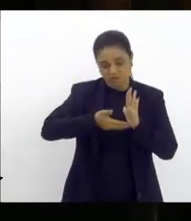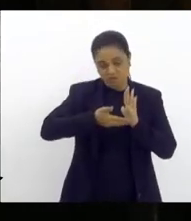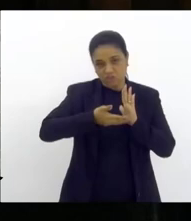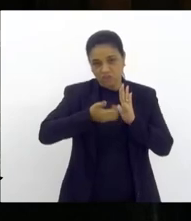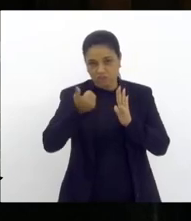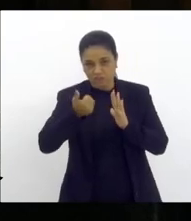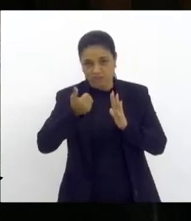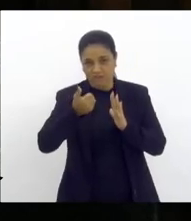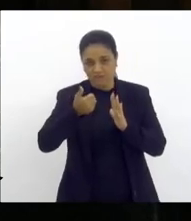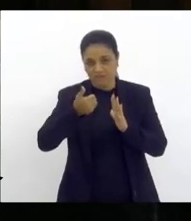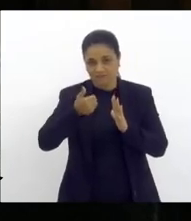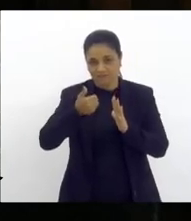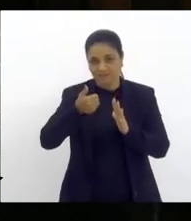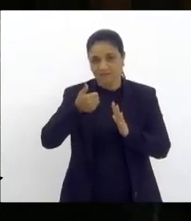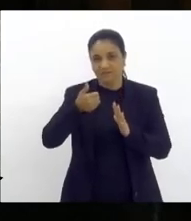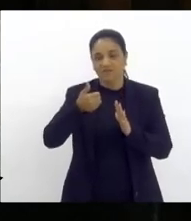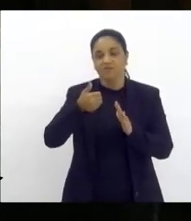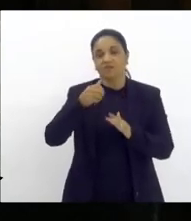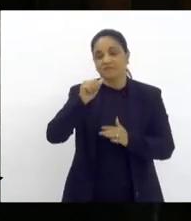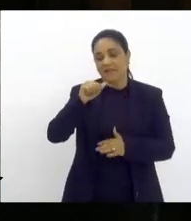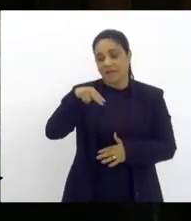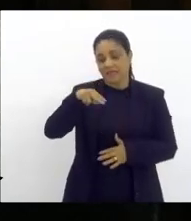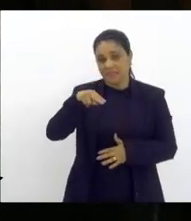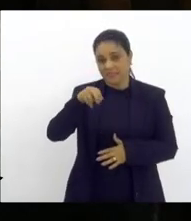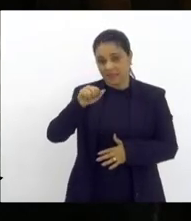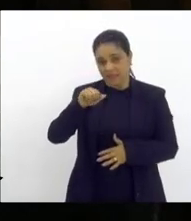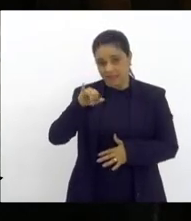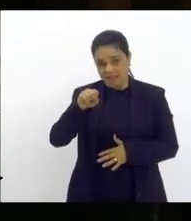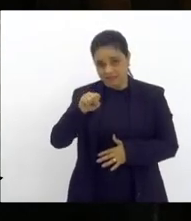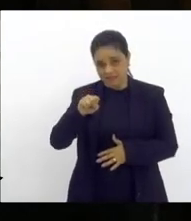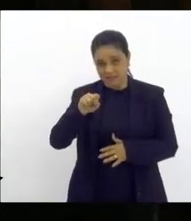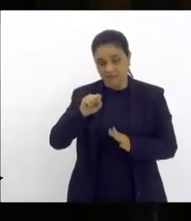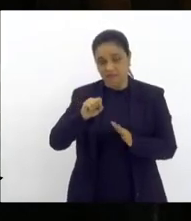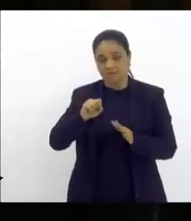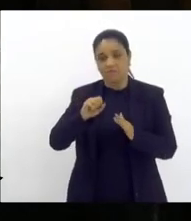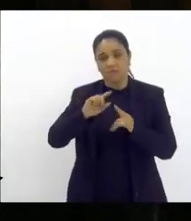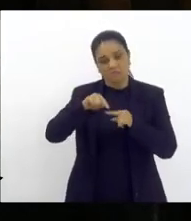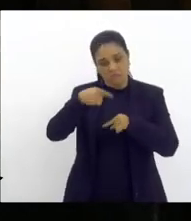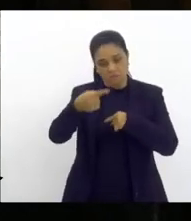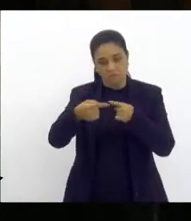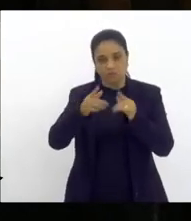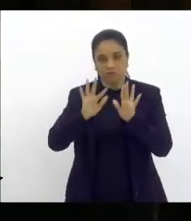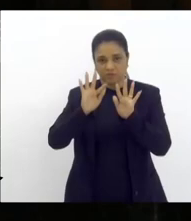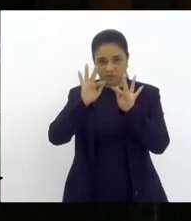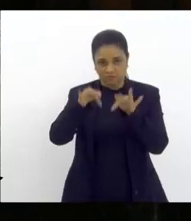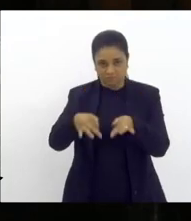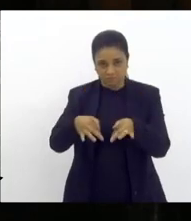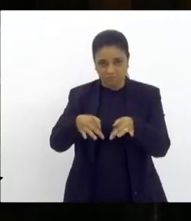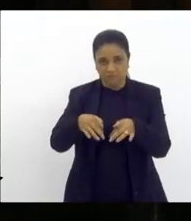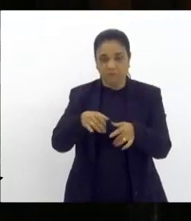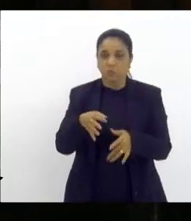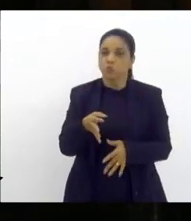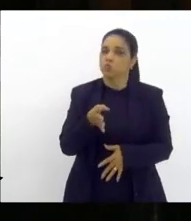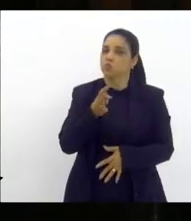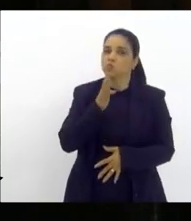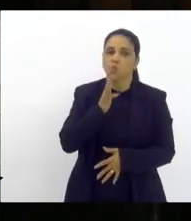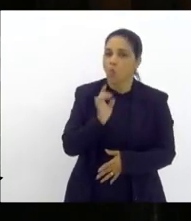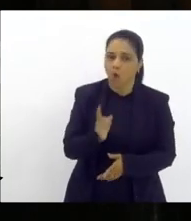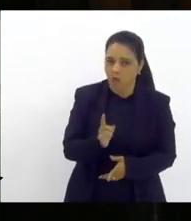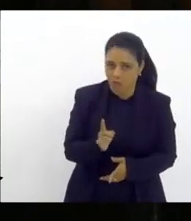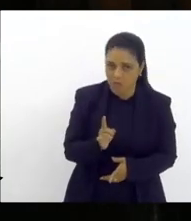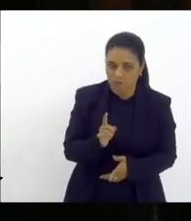as falas dos anais dessa casa após o encerramento da sessão para aqueles que não conhecem o Regimento